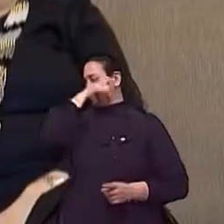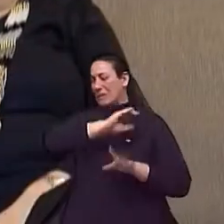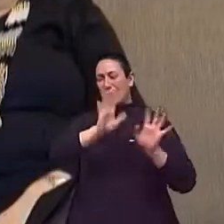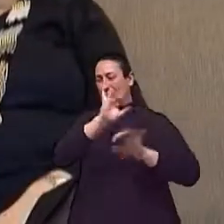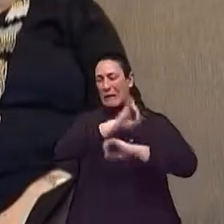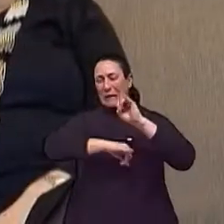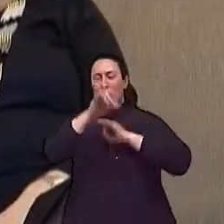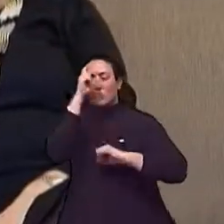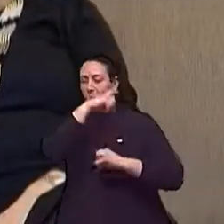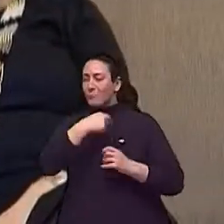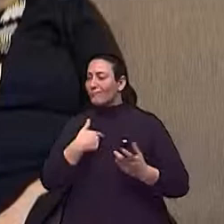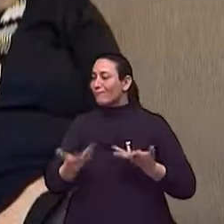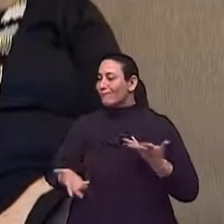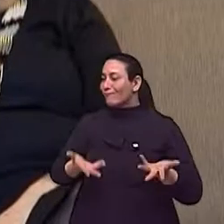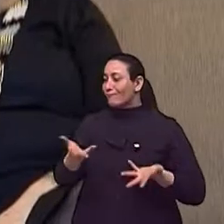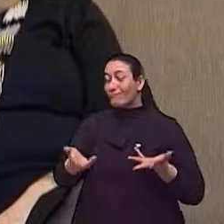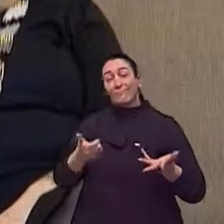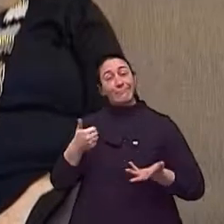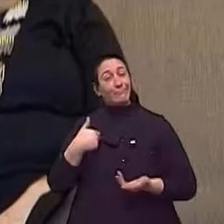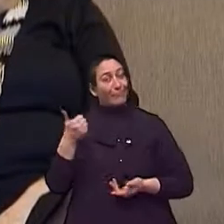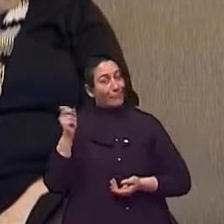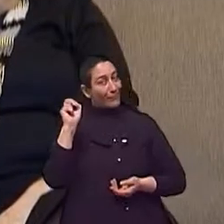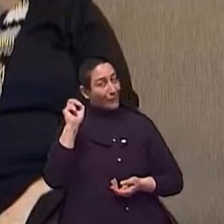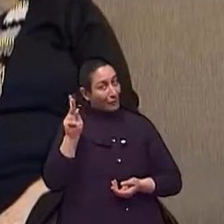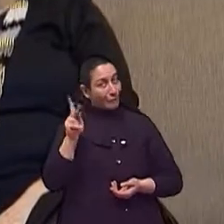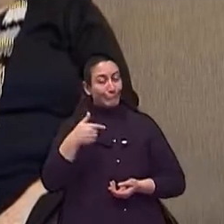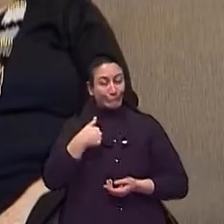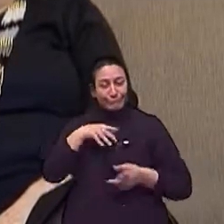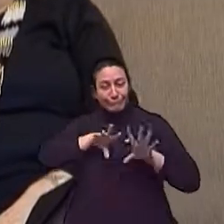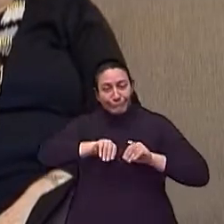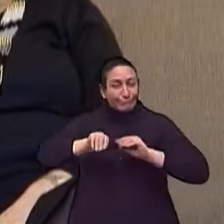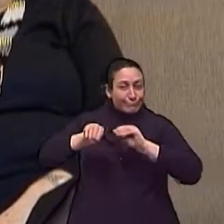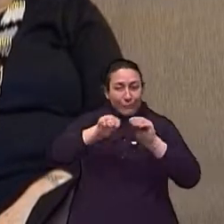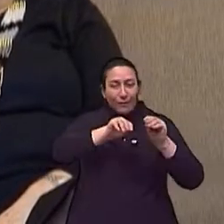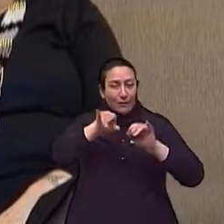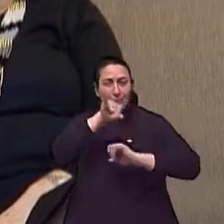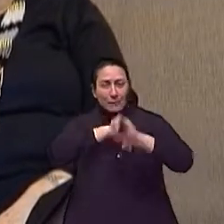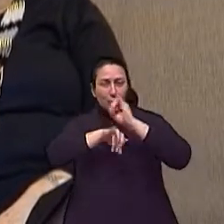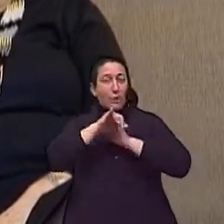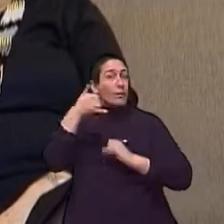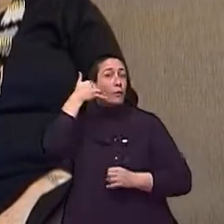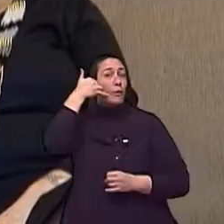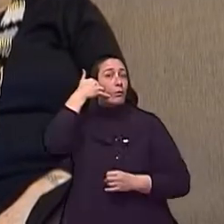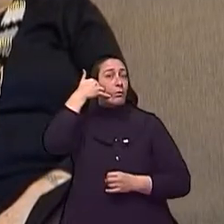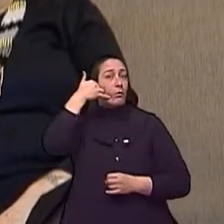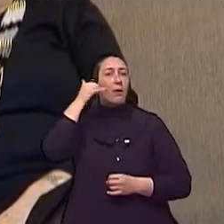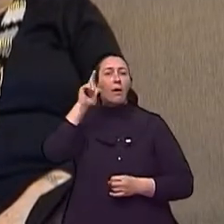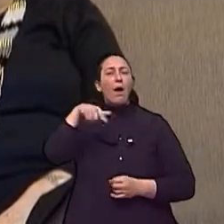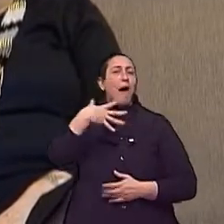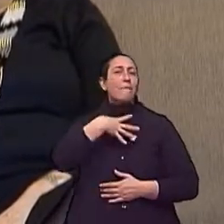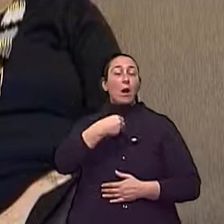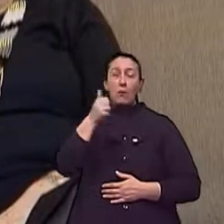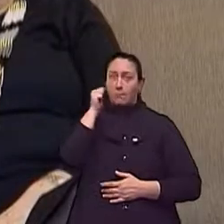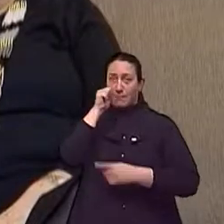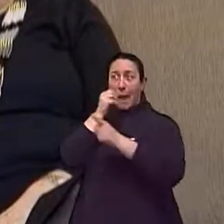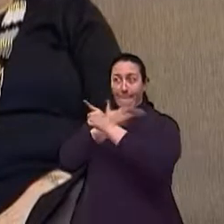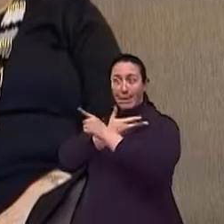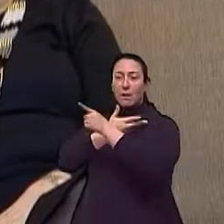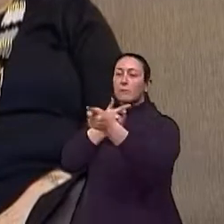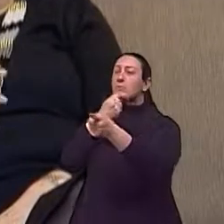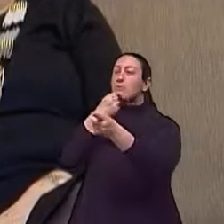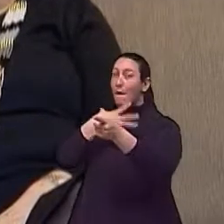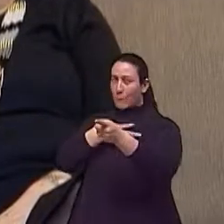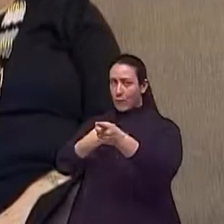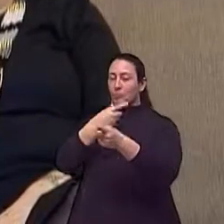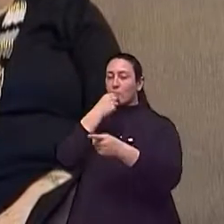tu não vai aprender e eu consegui aprender mexer na internet pelo telefone com o filho de uma amiga minha ele ia me dizendo